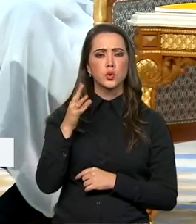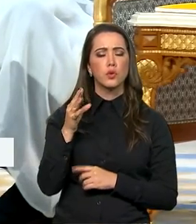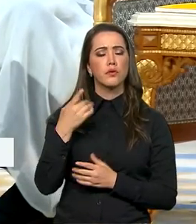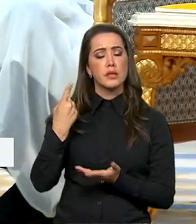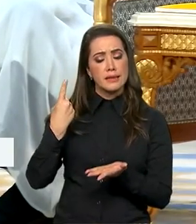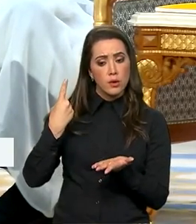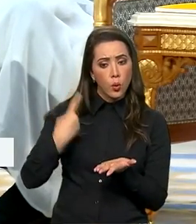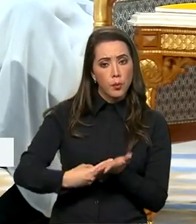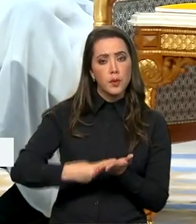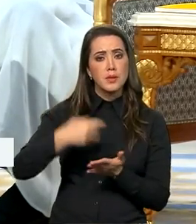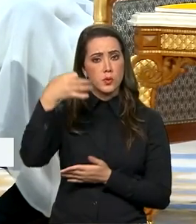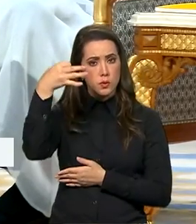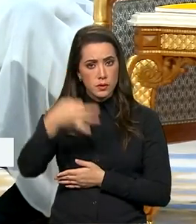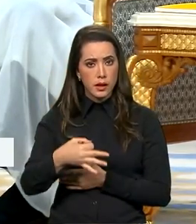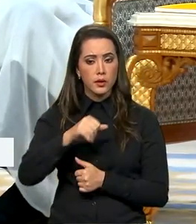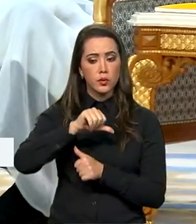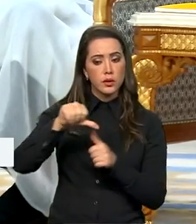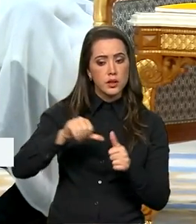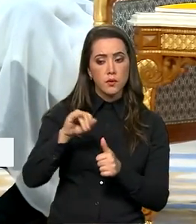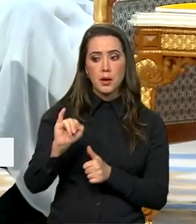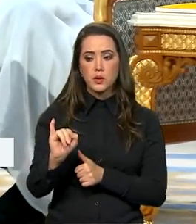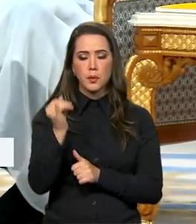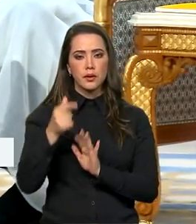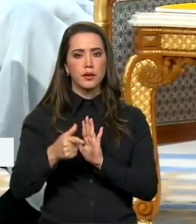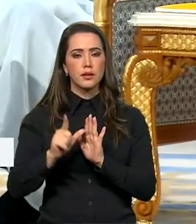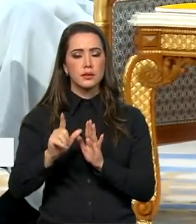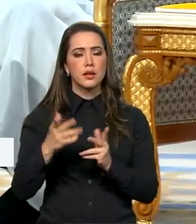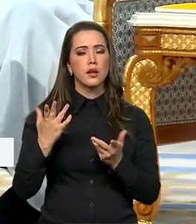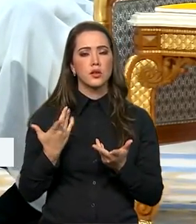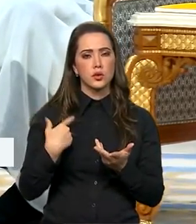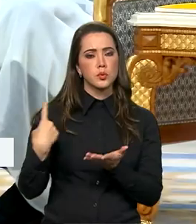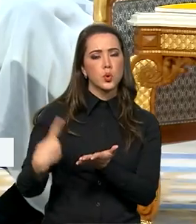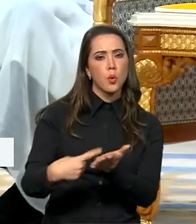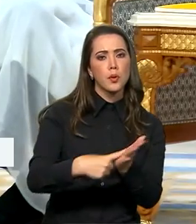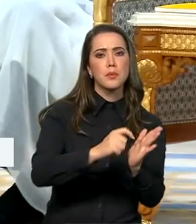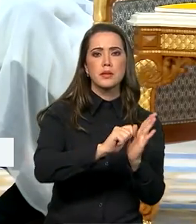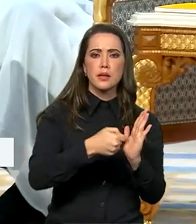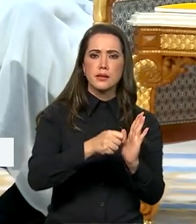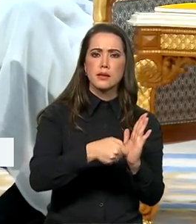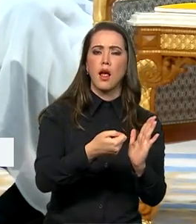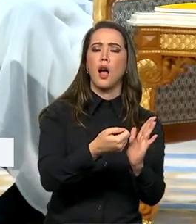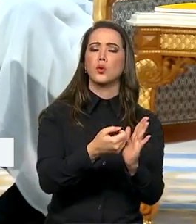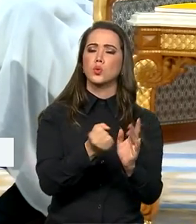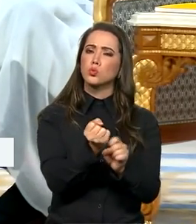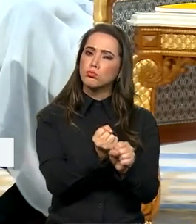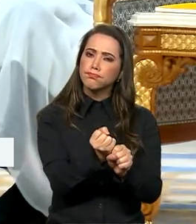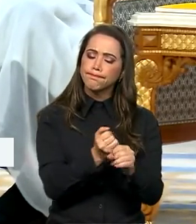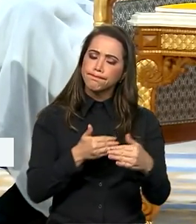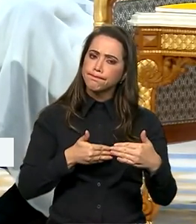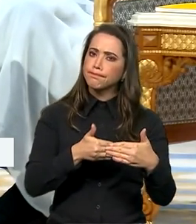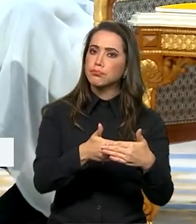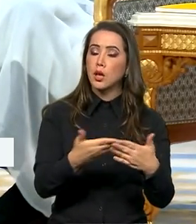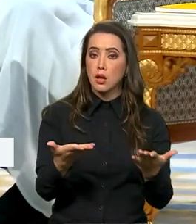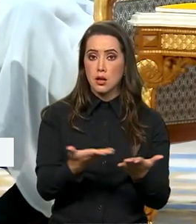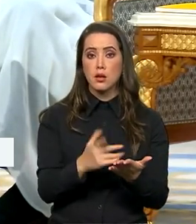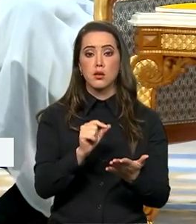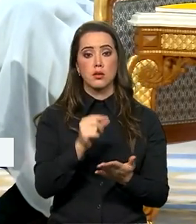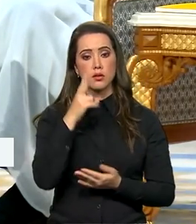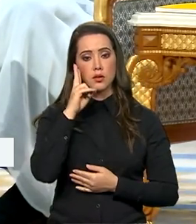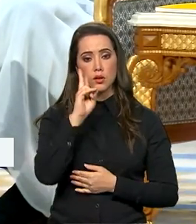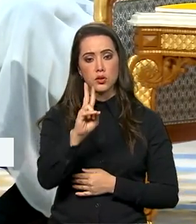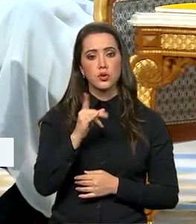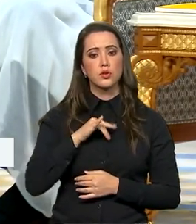concretos as oportunidades abertas pelos acordos assinados nos últimos anos, notadamente em